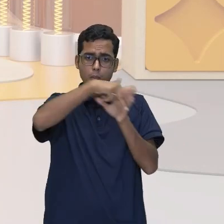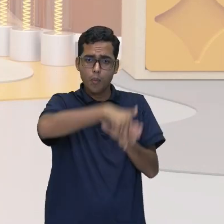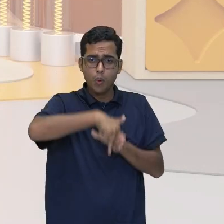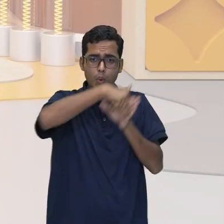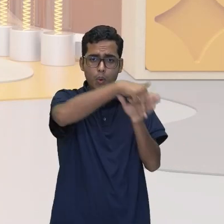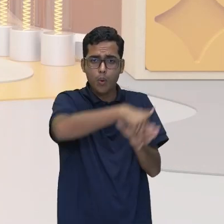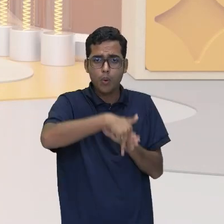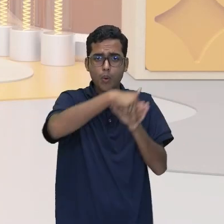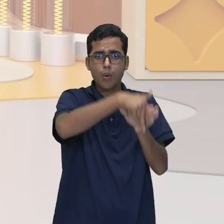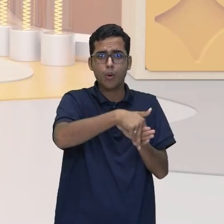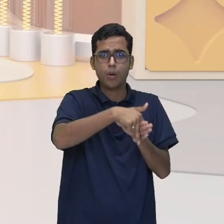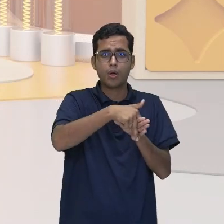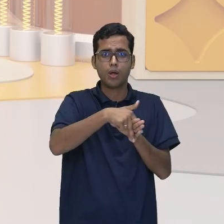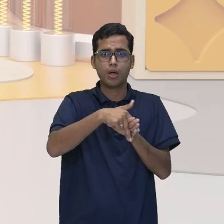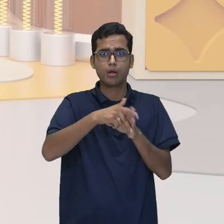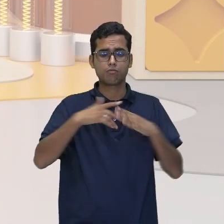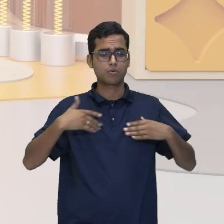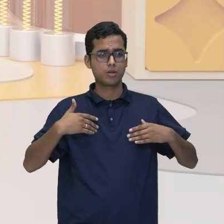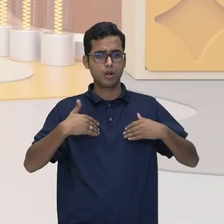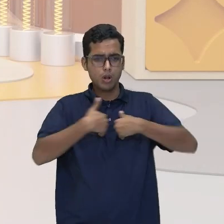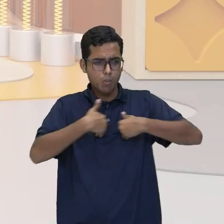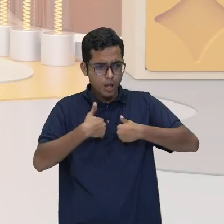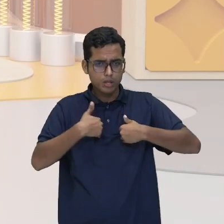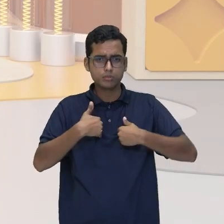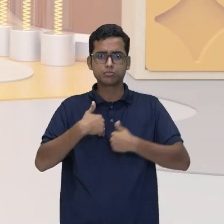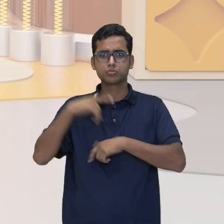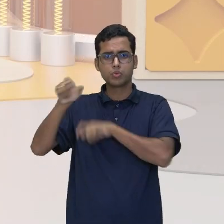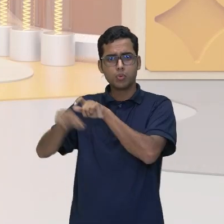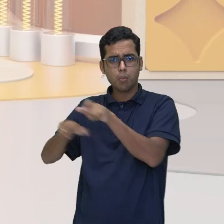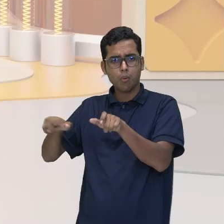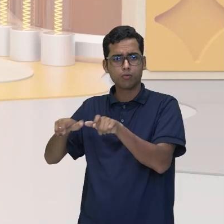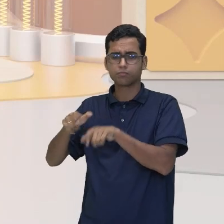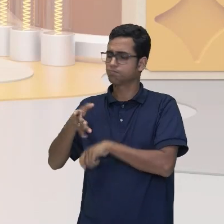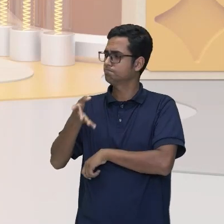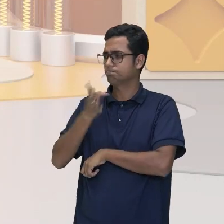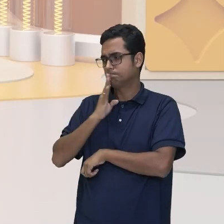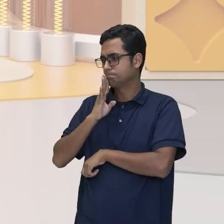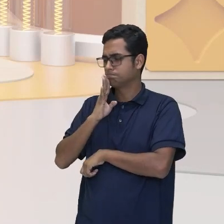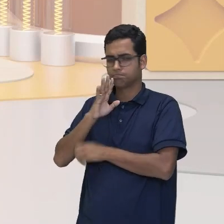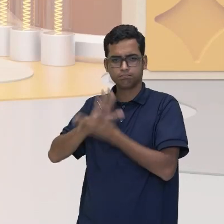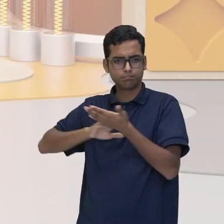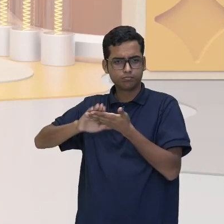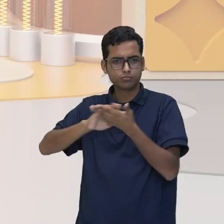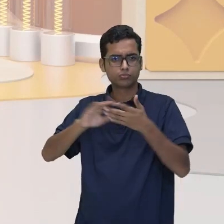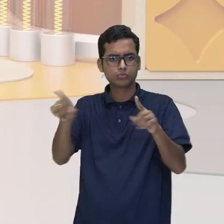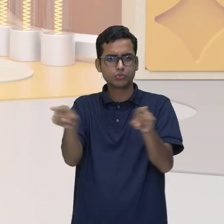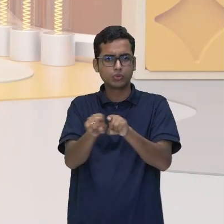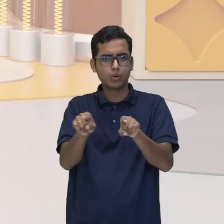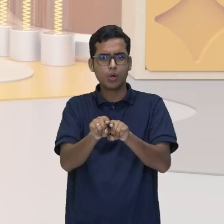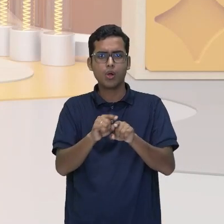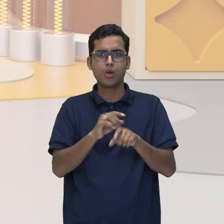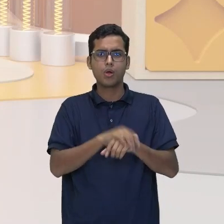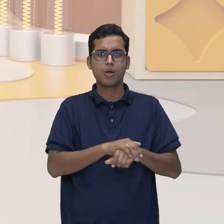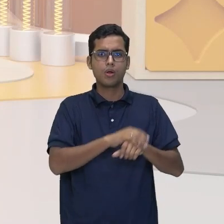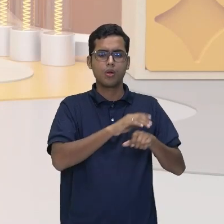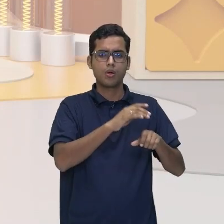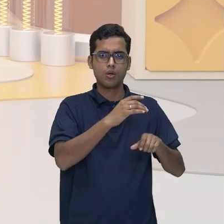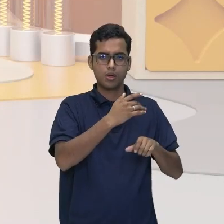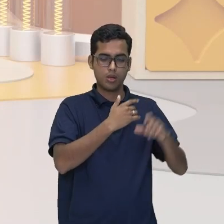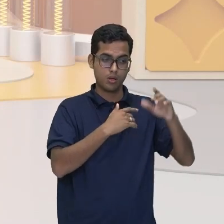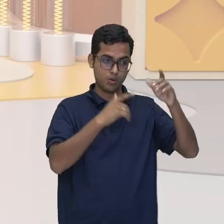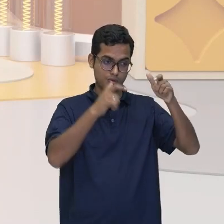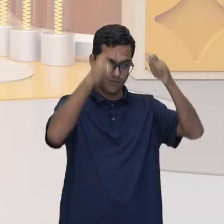animais desconhecidos por esses povos. E Cortés mantém Montezuma refém enquanto ele volta para a cidade